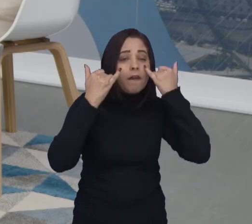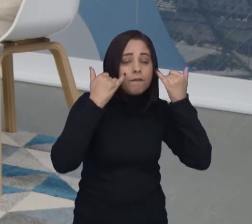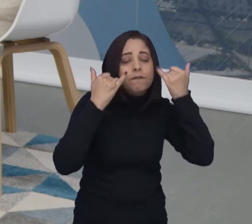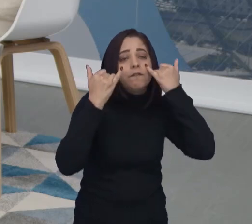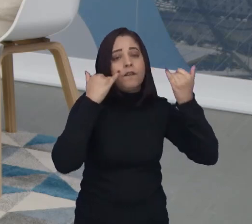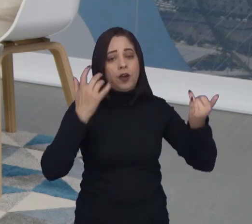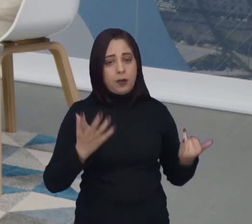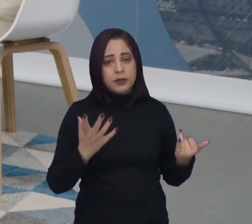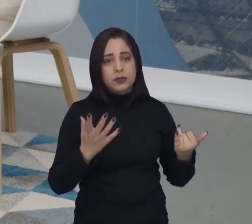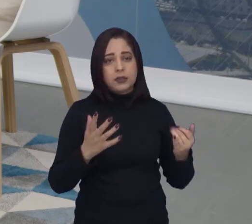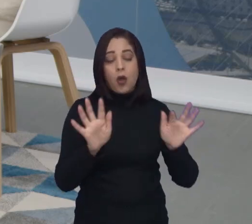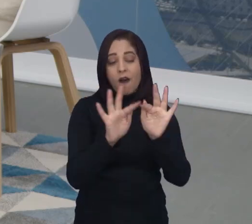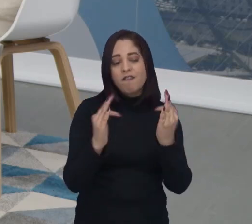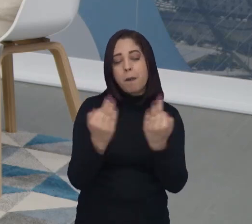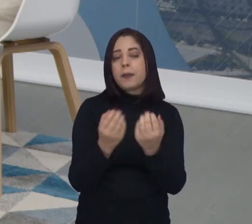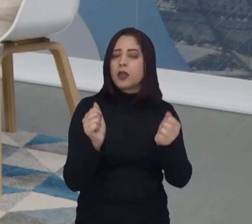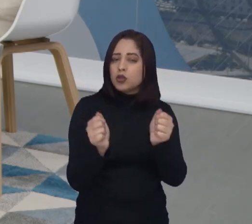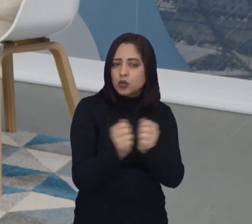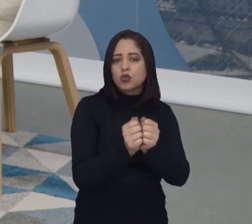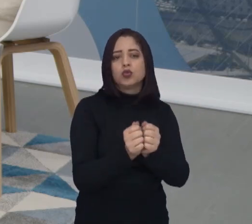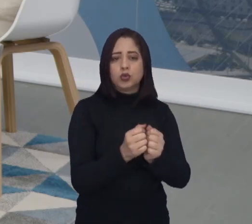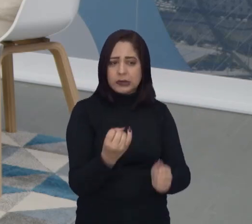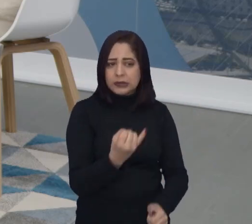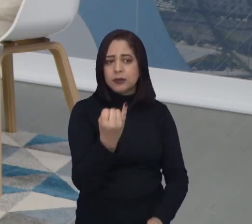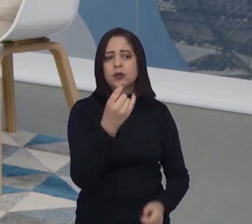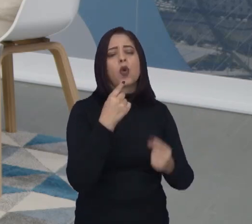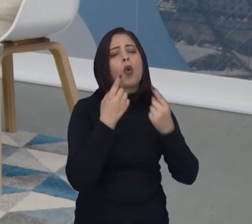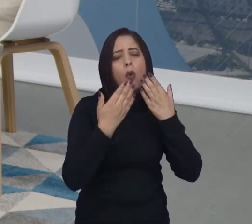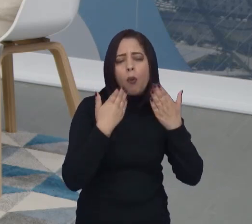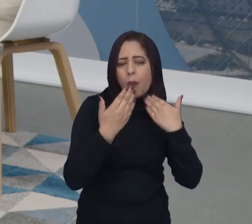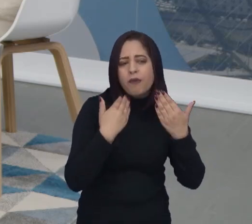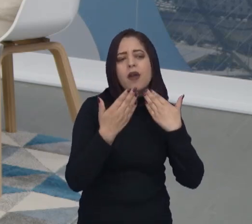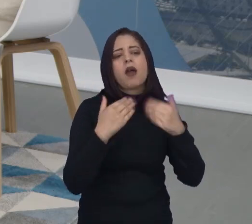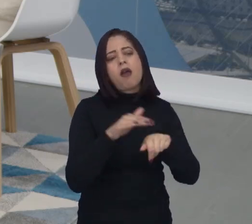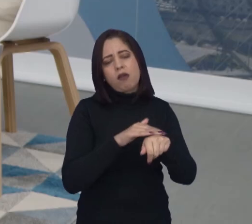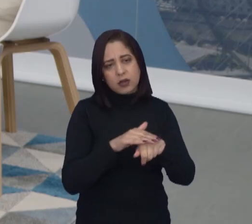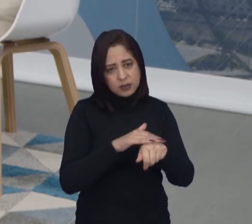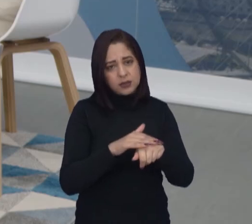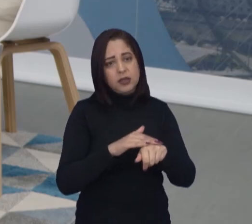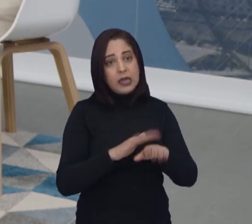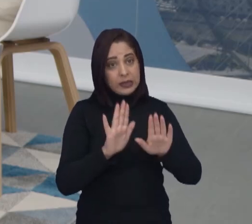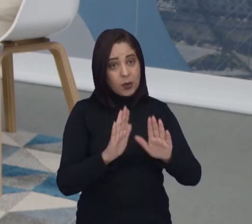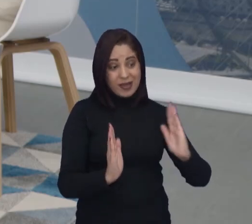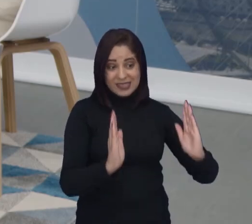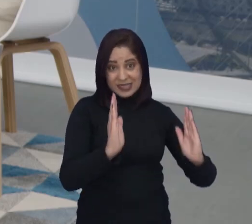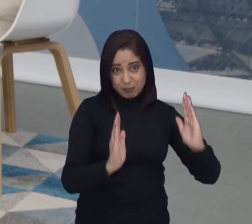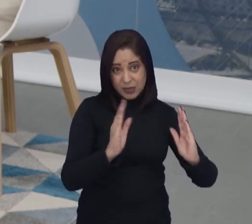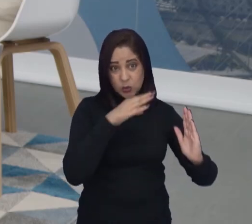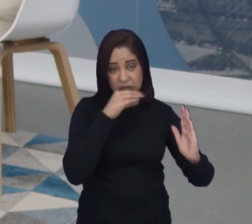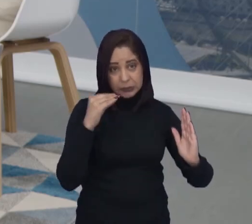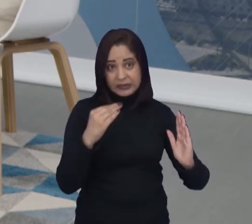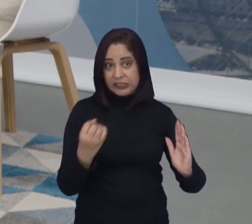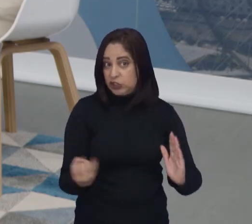sobretudo com a família, né? Isso em qualquer fase da vida, mas nesse período determinante da vida, ele se